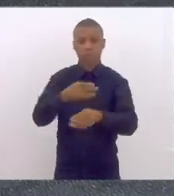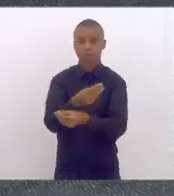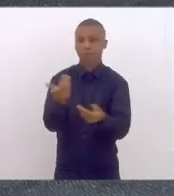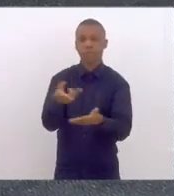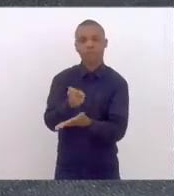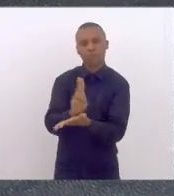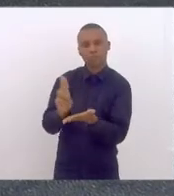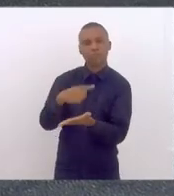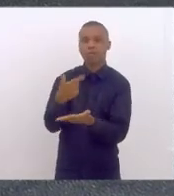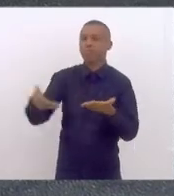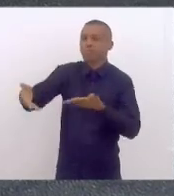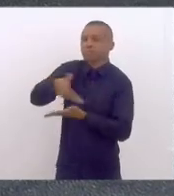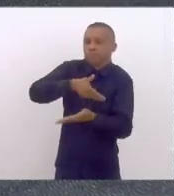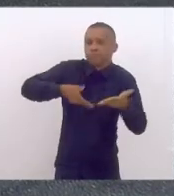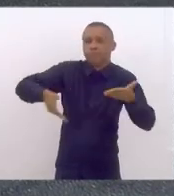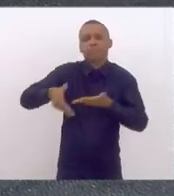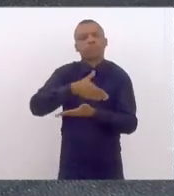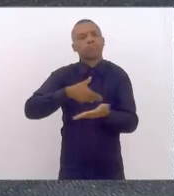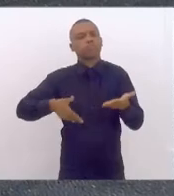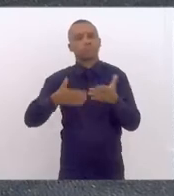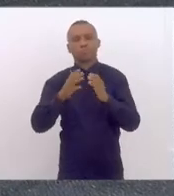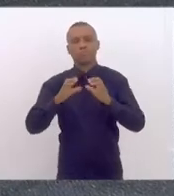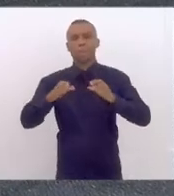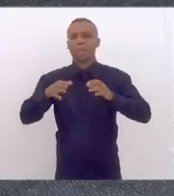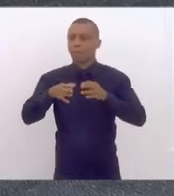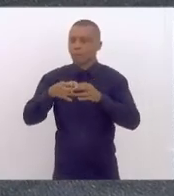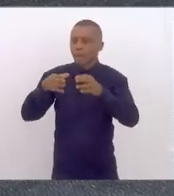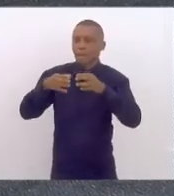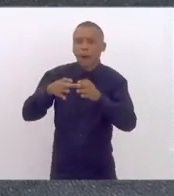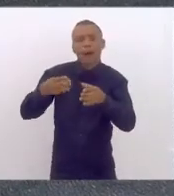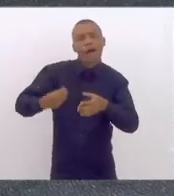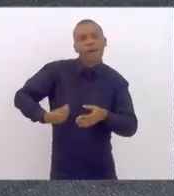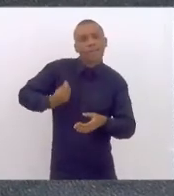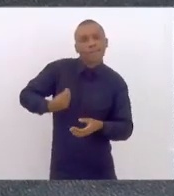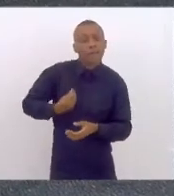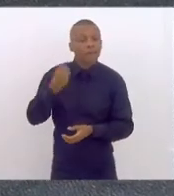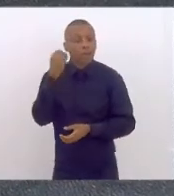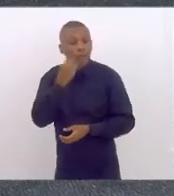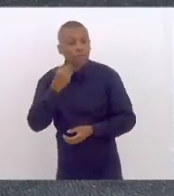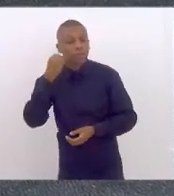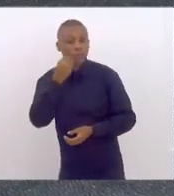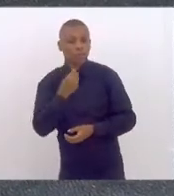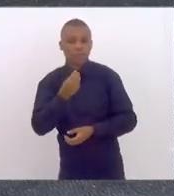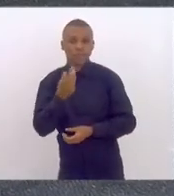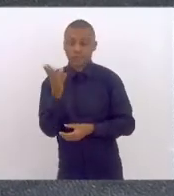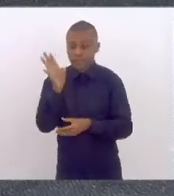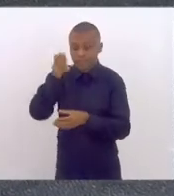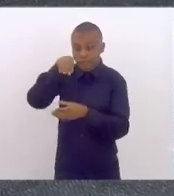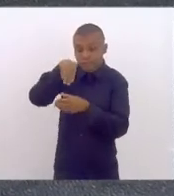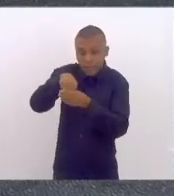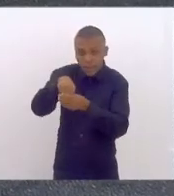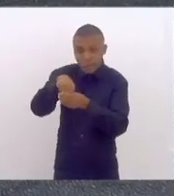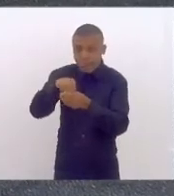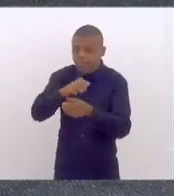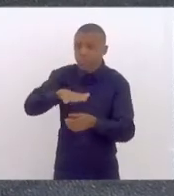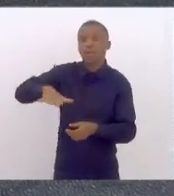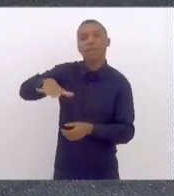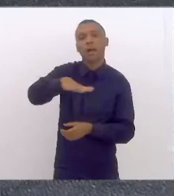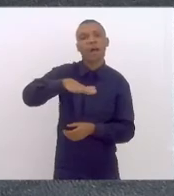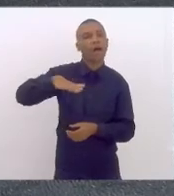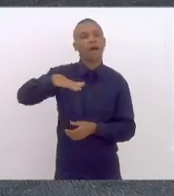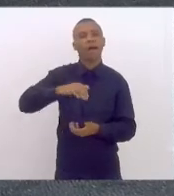gente convivia a nossa convivência ou a nossa vivência era dentro deste universo